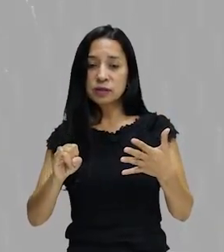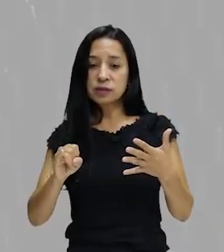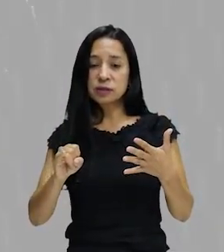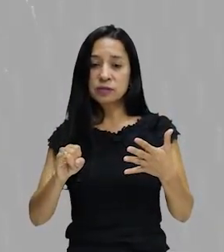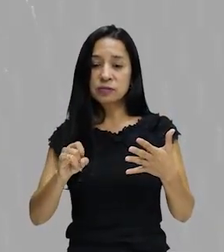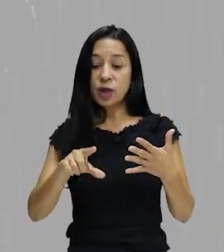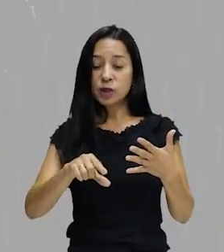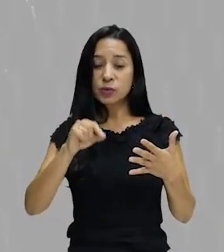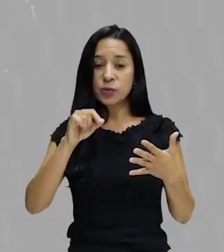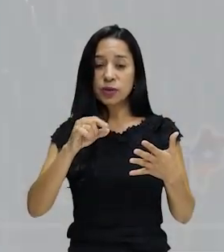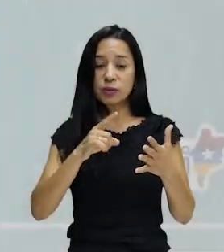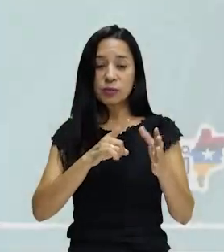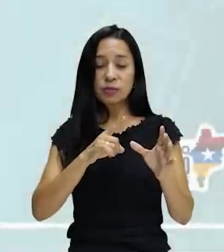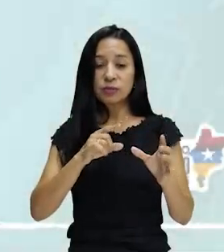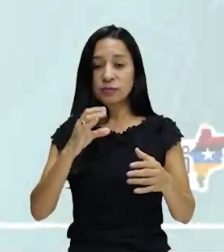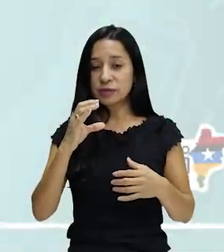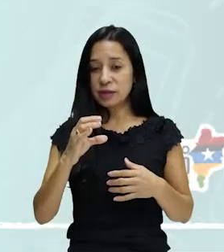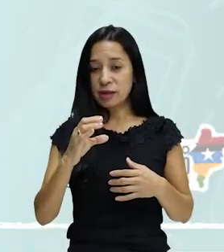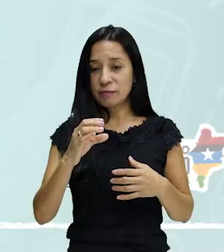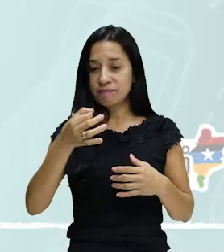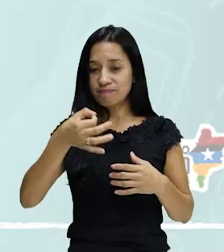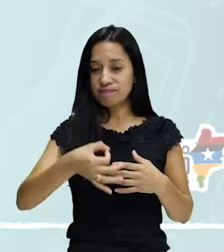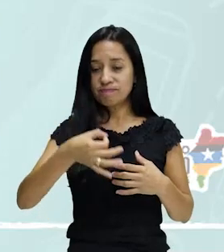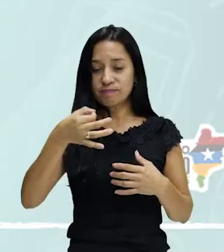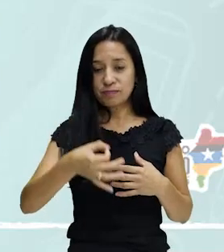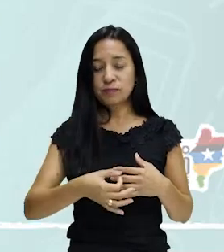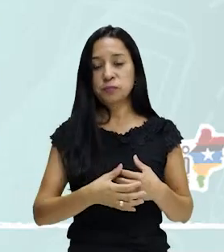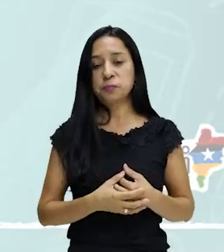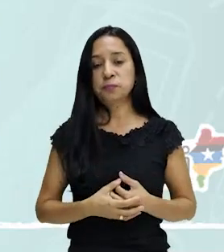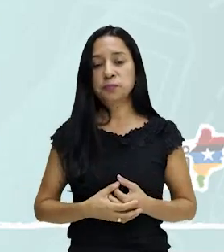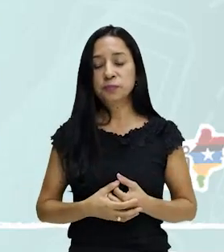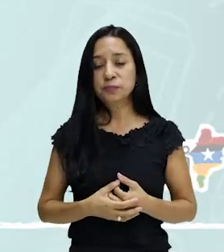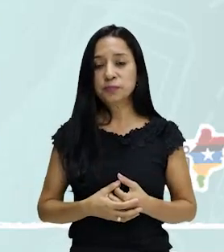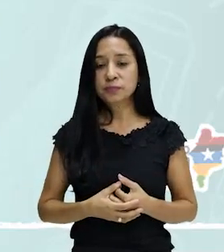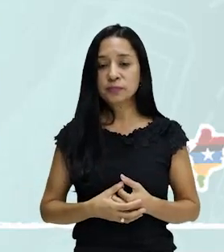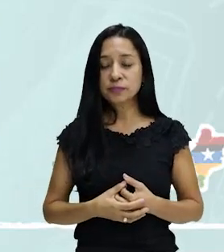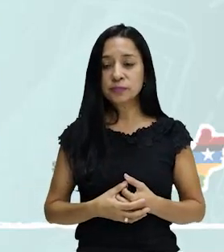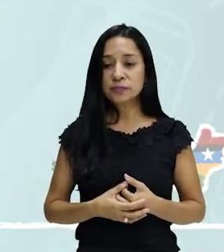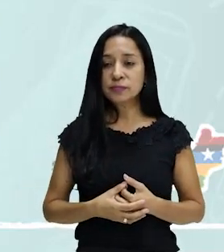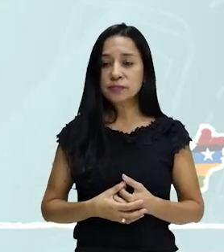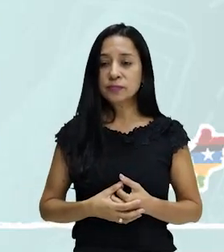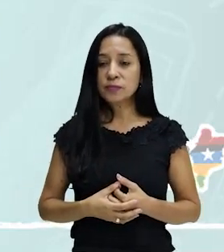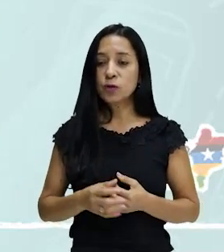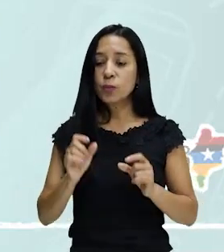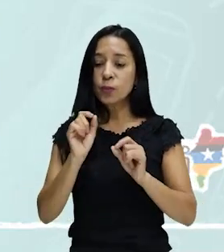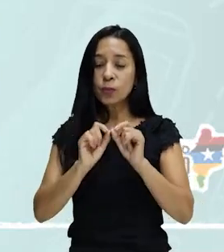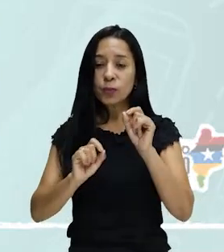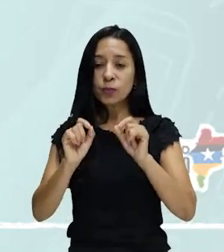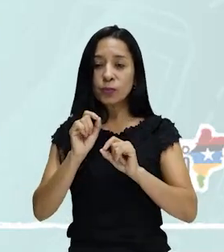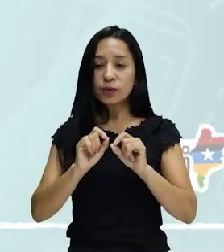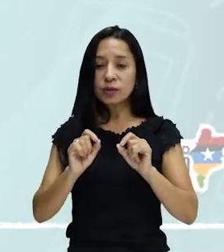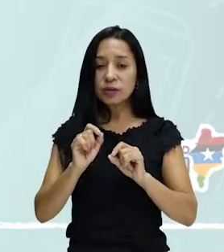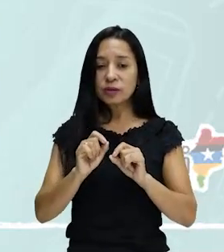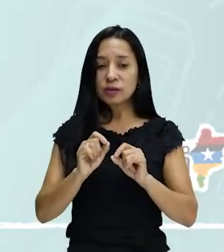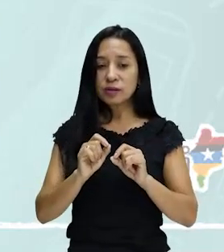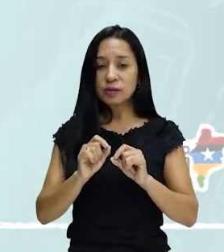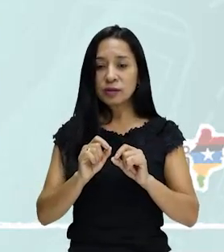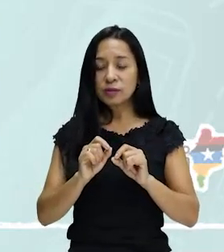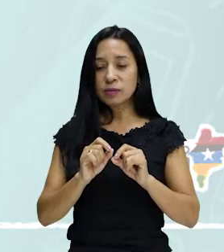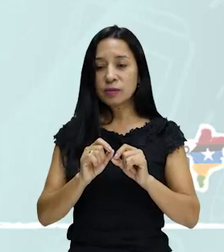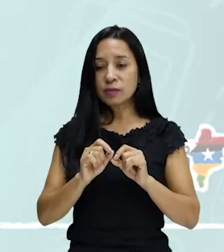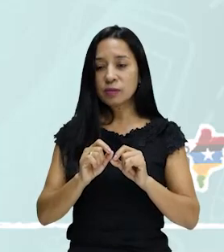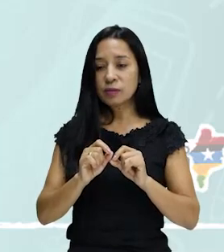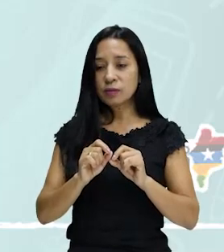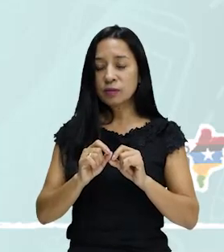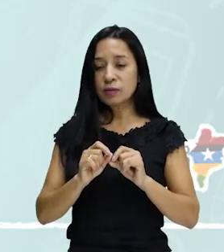C, você acertou, certo? Então, o que, né, esse aparelho, esse grande